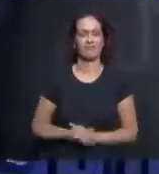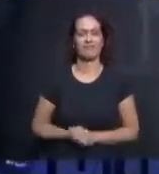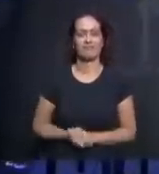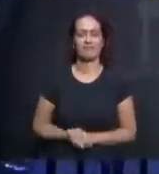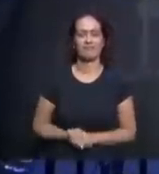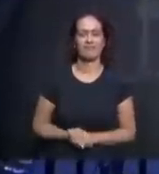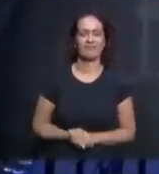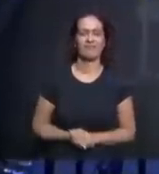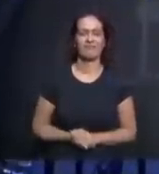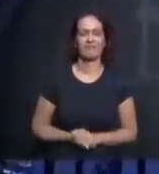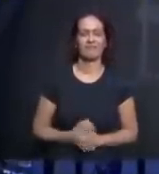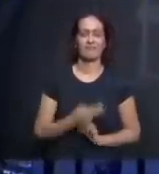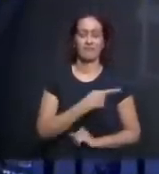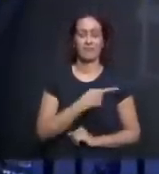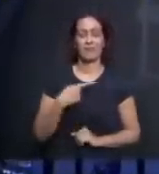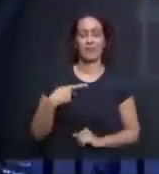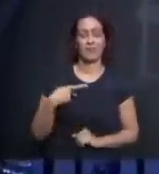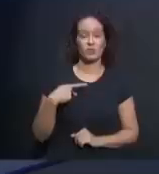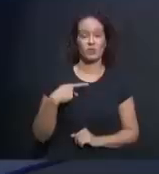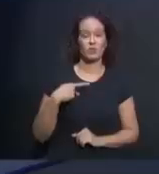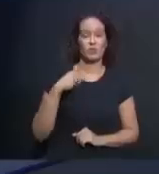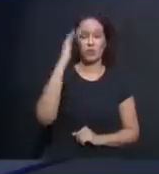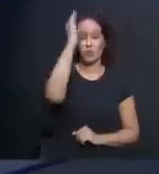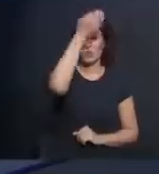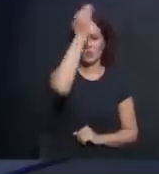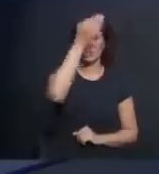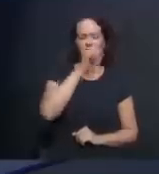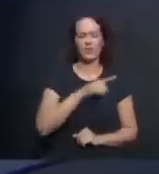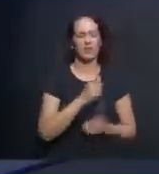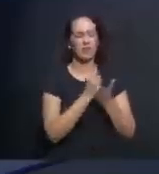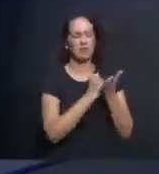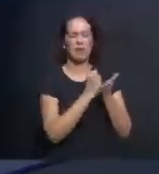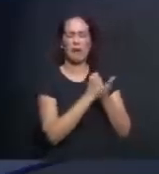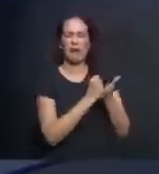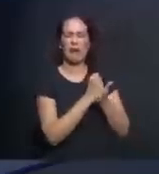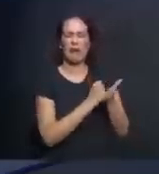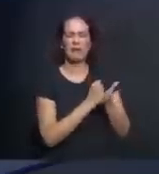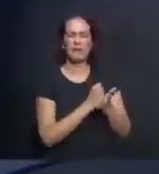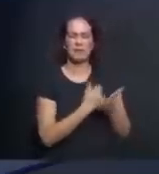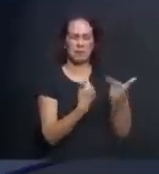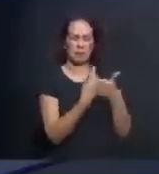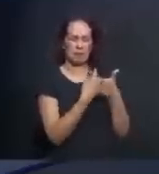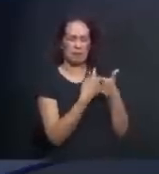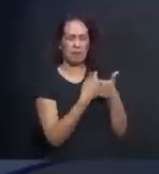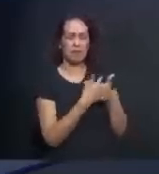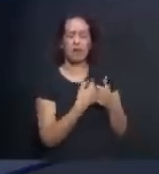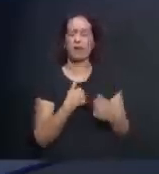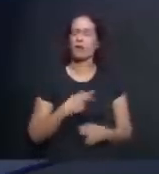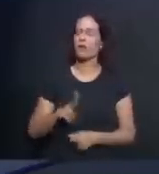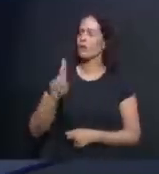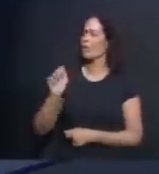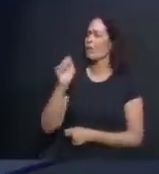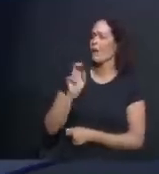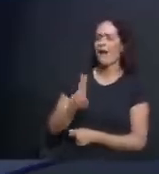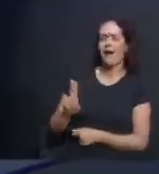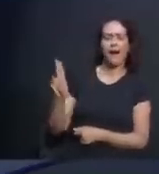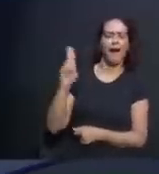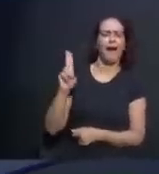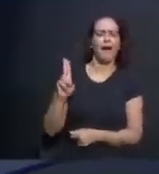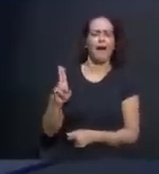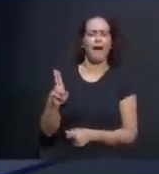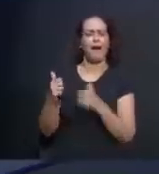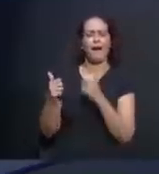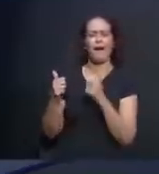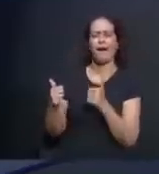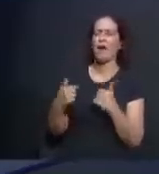Ô, pastor Luciano, eu te acho raso. A pessoa fala como um xingamento. Eu recebo assim: uau, que top, eu tô me mantendo dentro